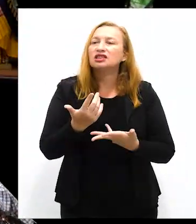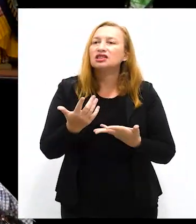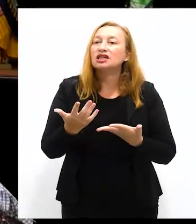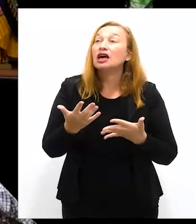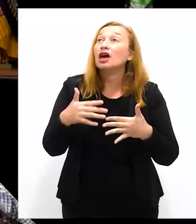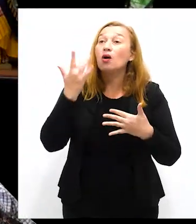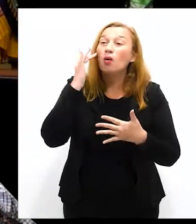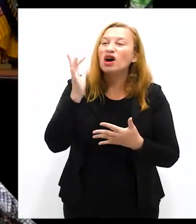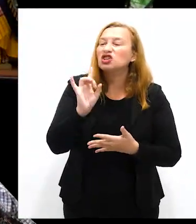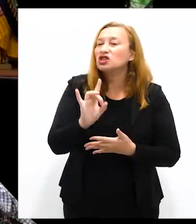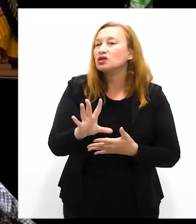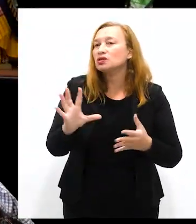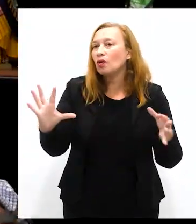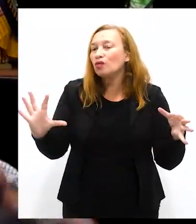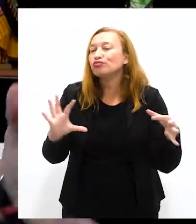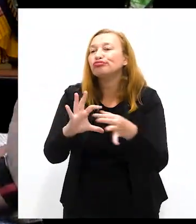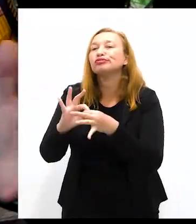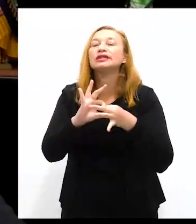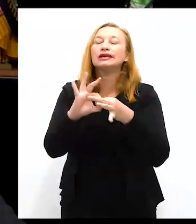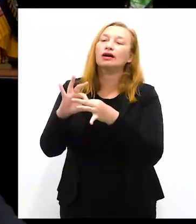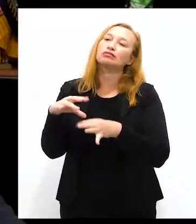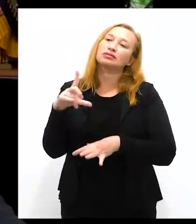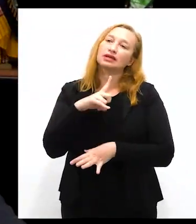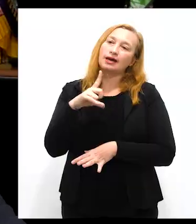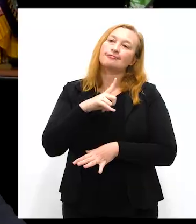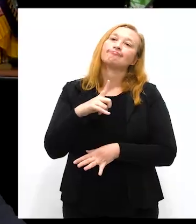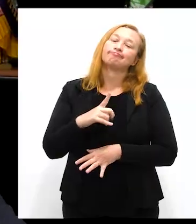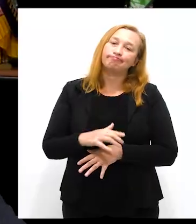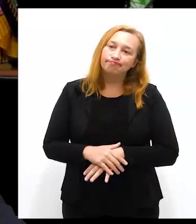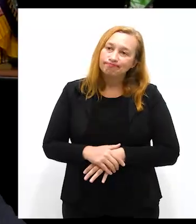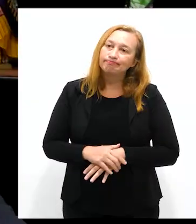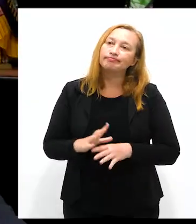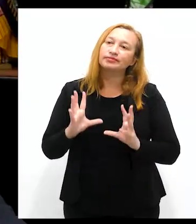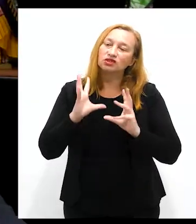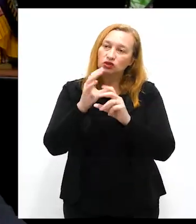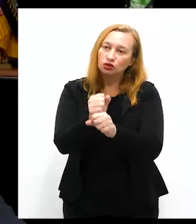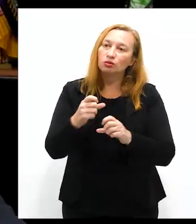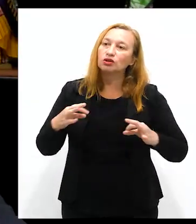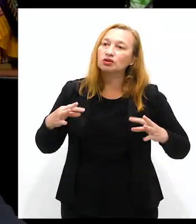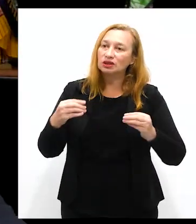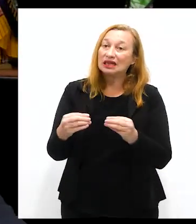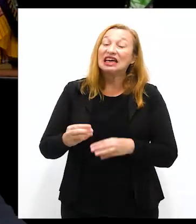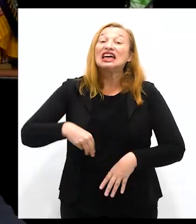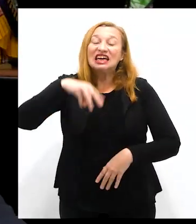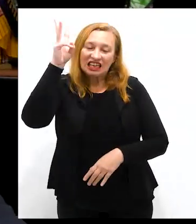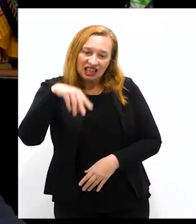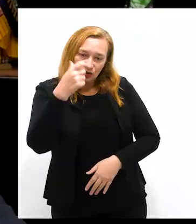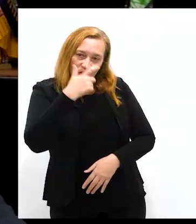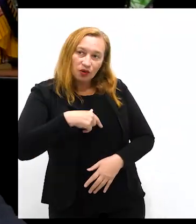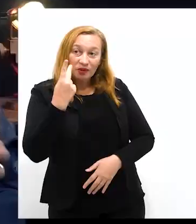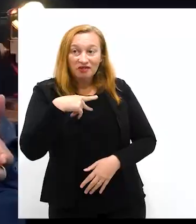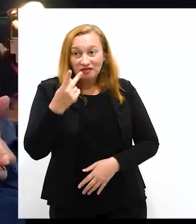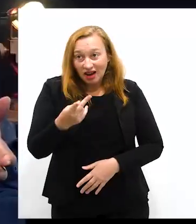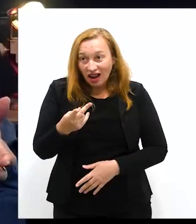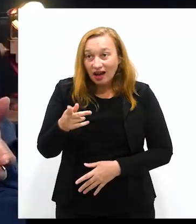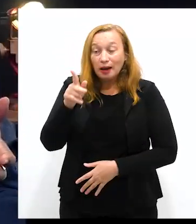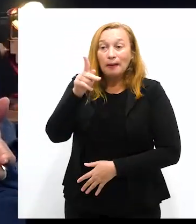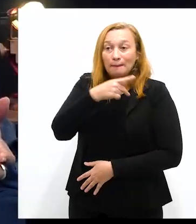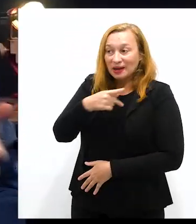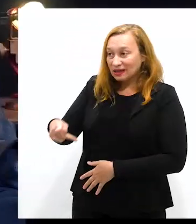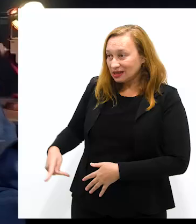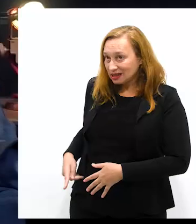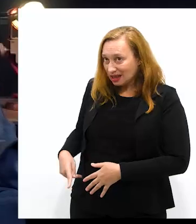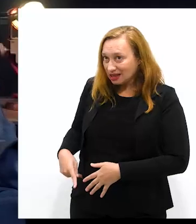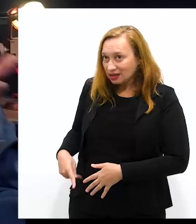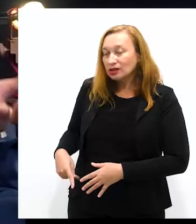entendeu? Então a gente não tem essa... Isso eu acho que só agrega soma tudo isso. Bem, quem sou eu para falar,